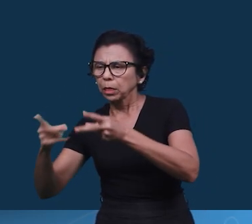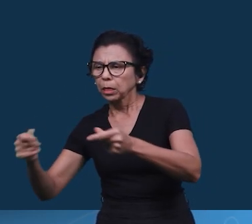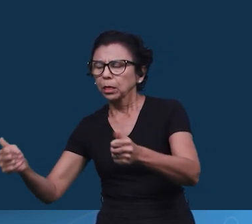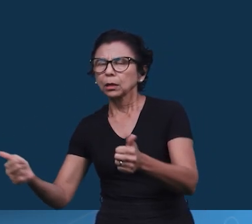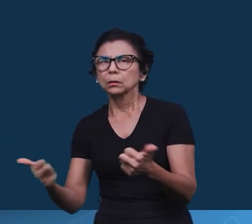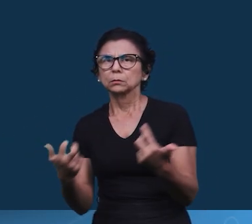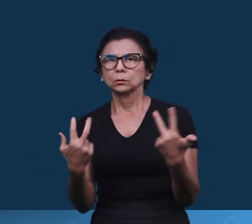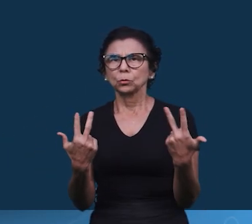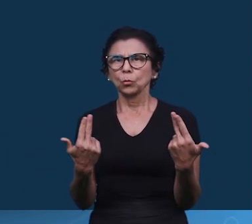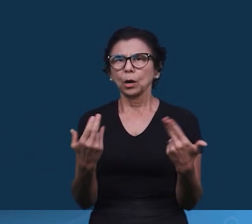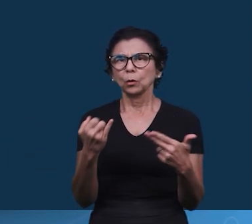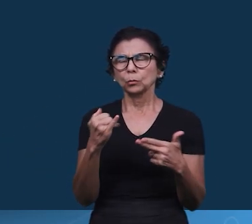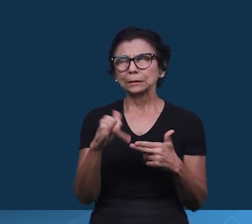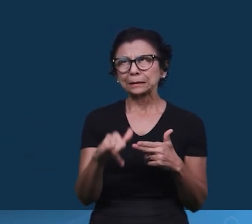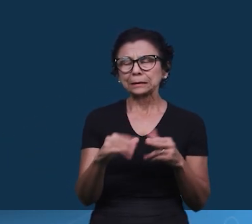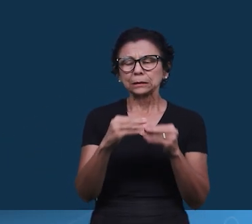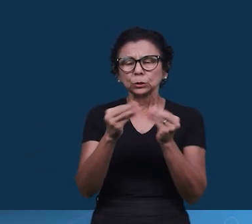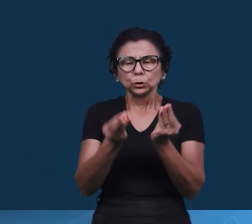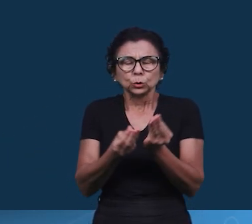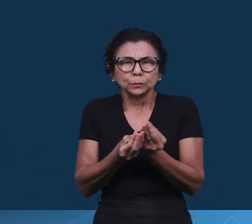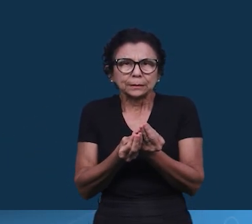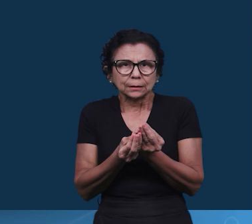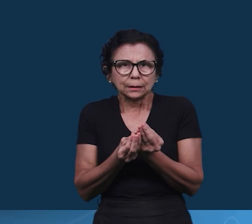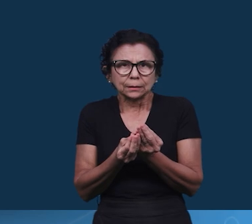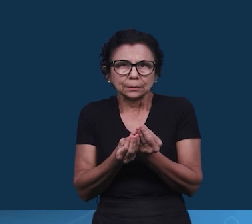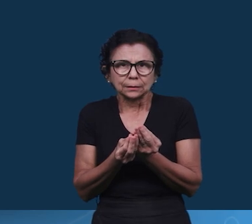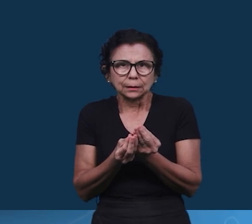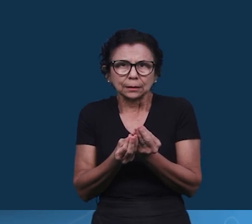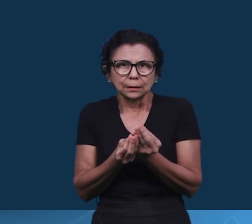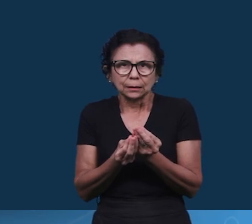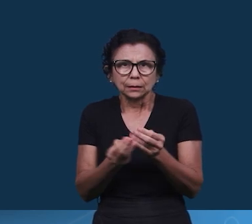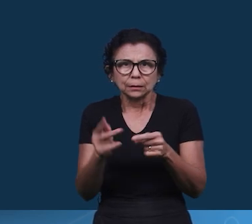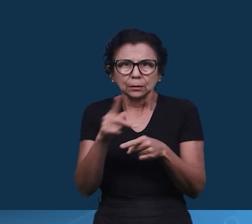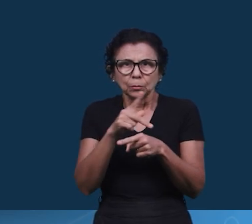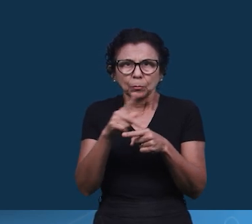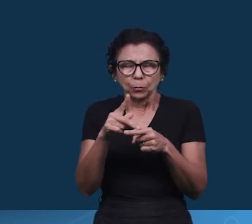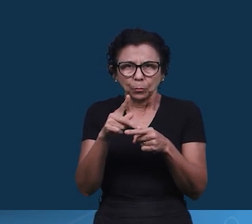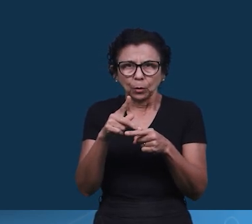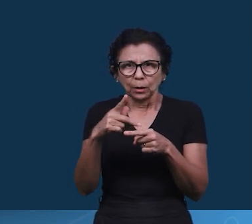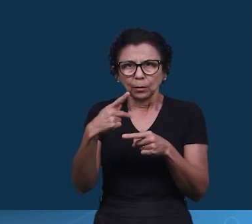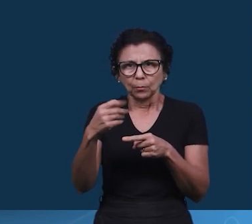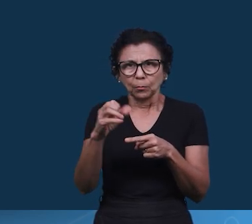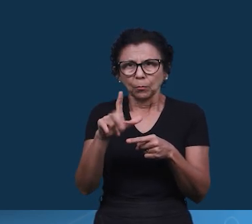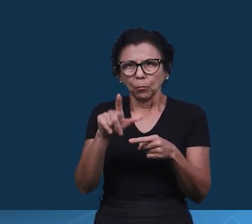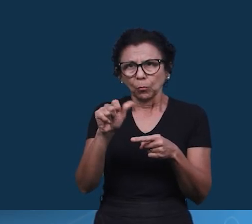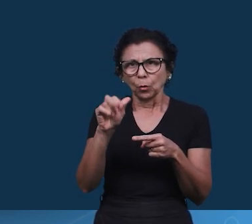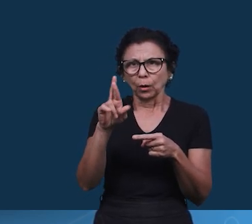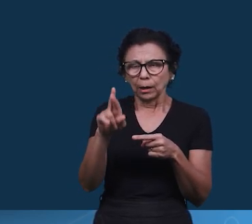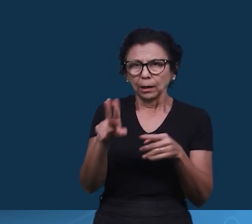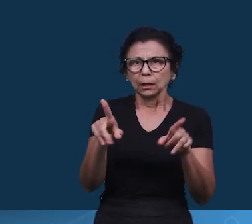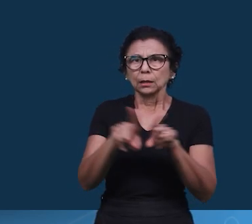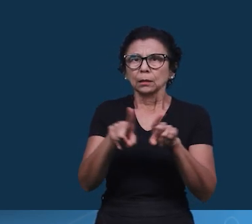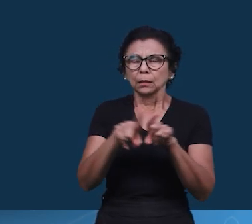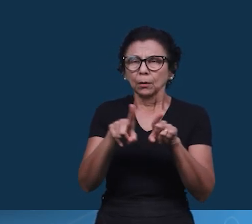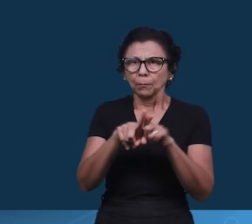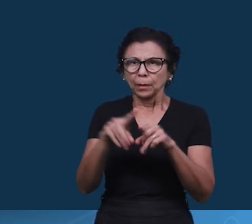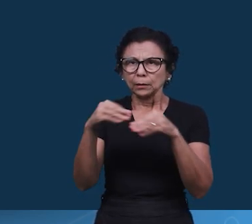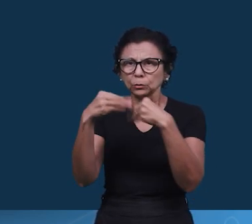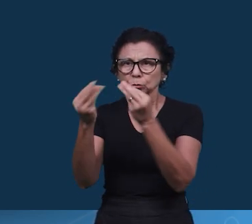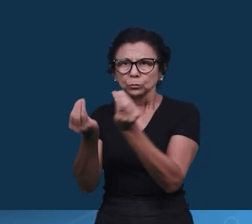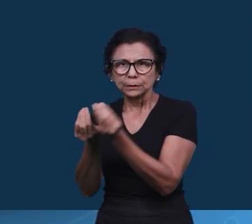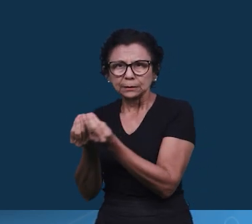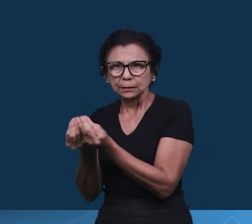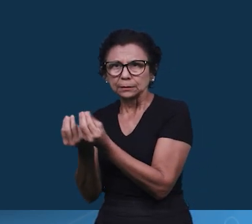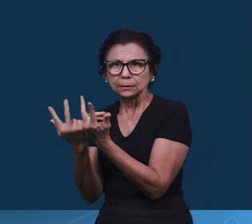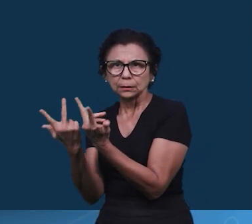a minha substância é uma substância polar, é melhor solúvel ou se dissolve melhor em um solvente